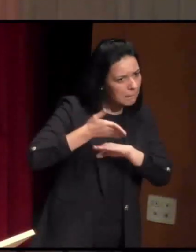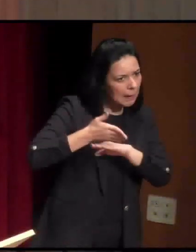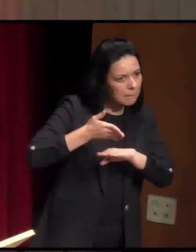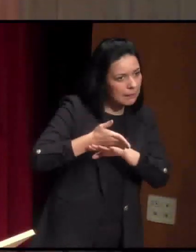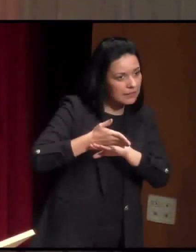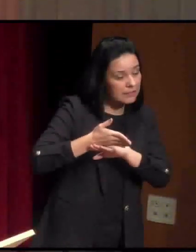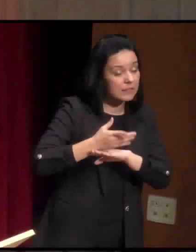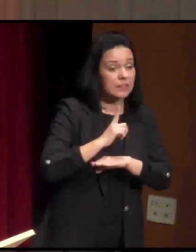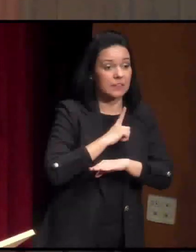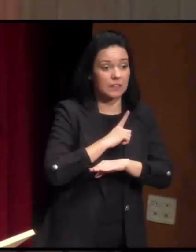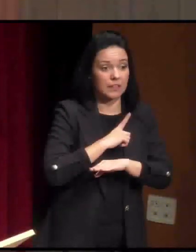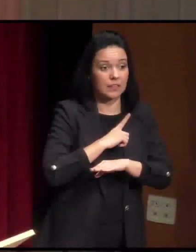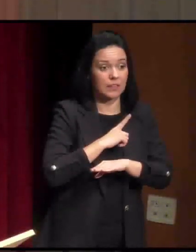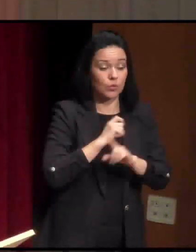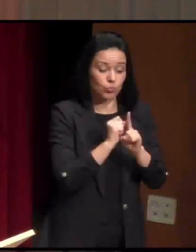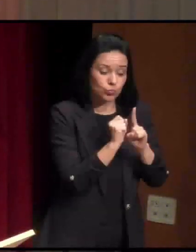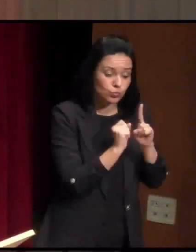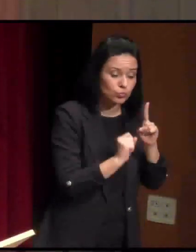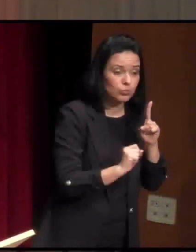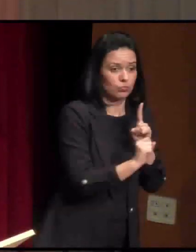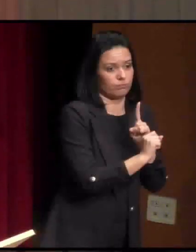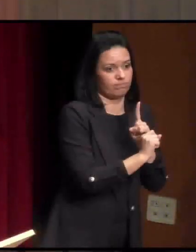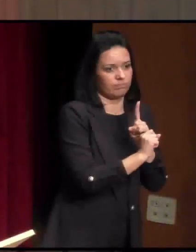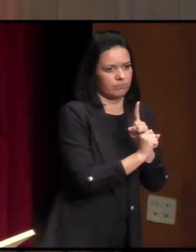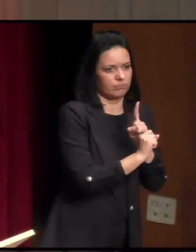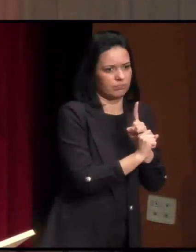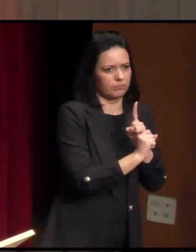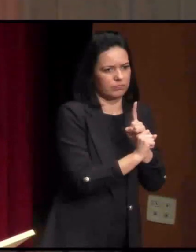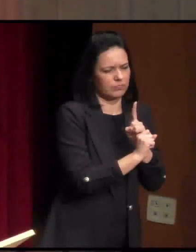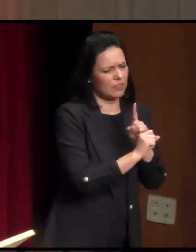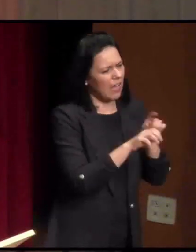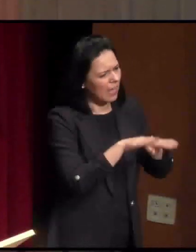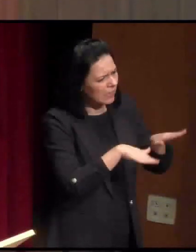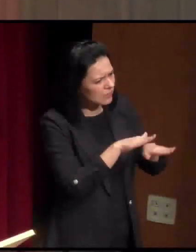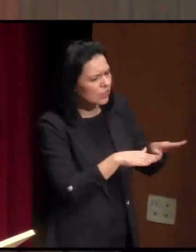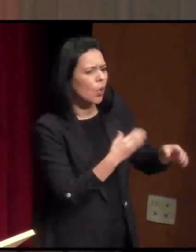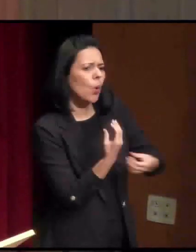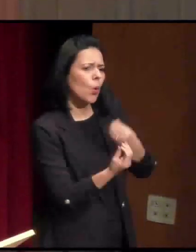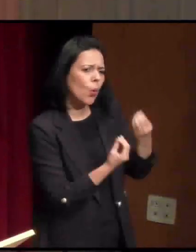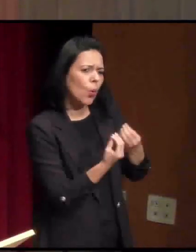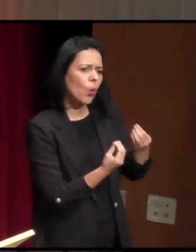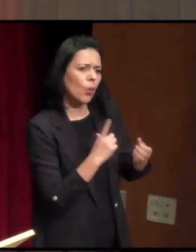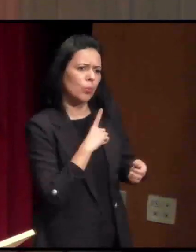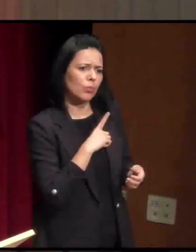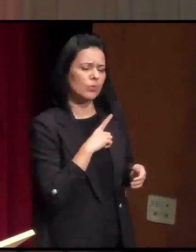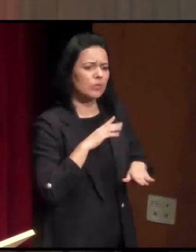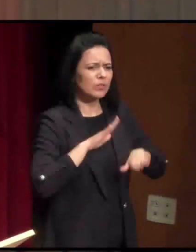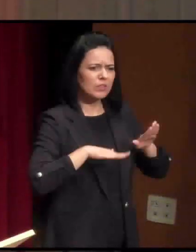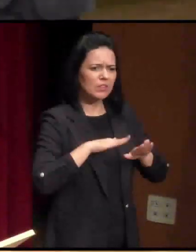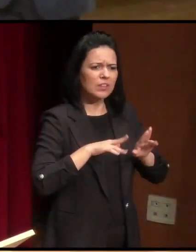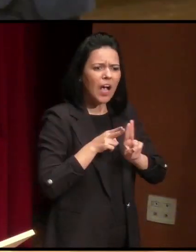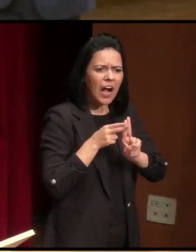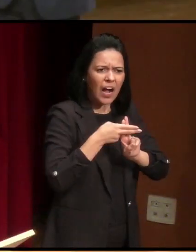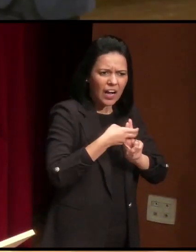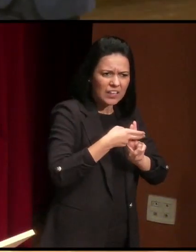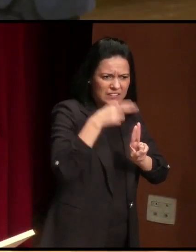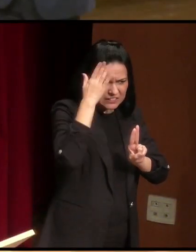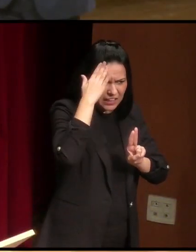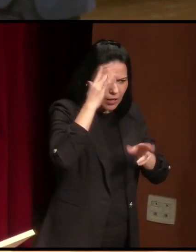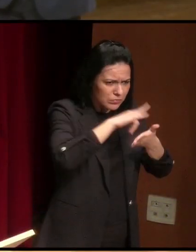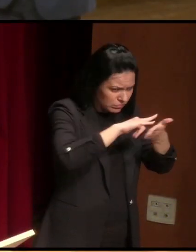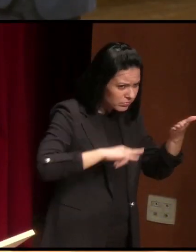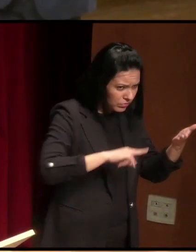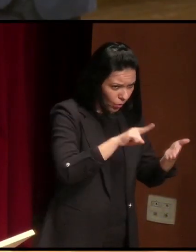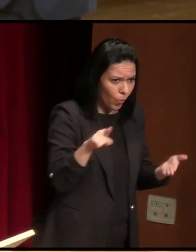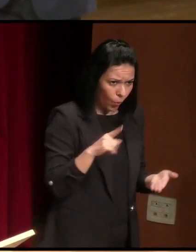a política de assistência social. Adriana, eu recebo o BPC, como que eu faço cadastro único? Todo mundo escuta falar isso, você sabe o que é isso, né,